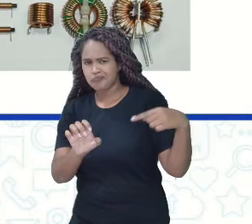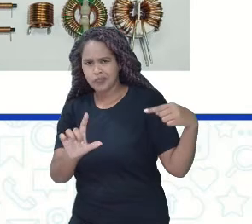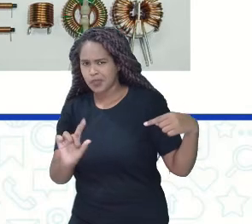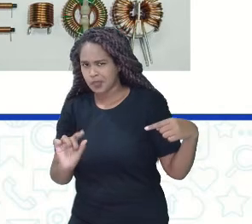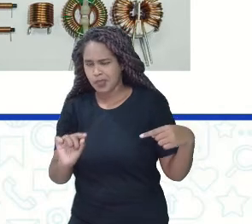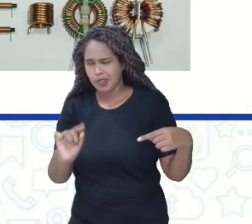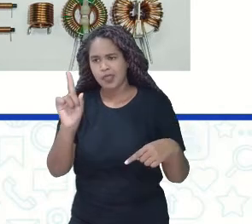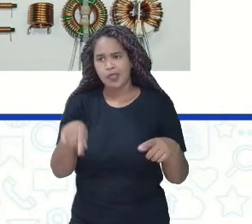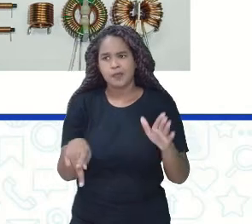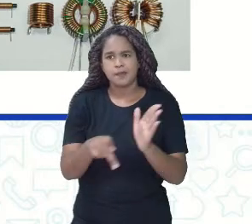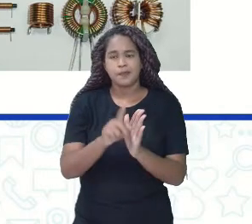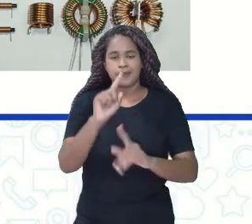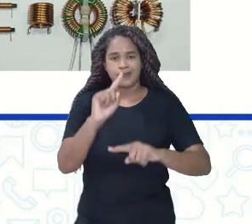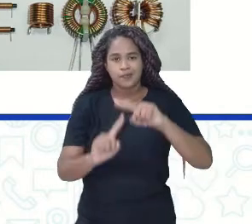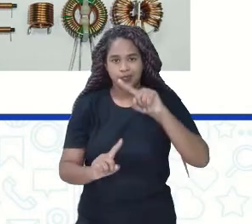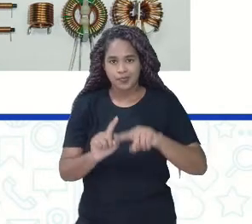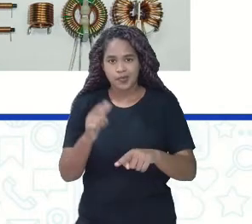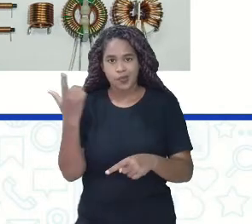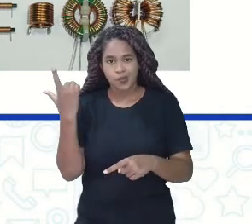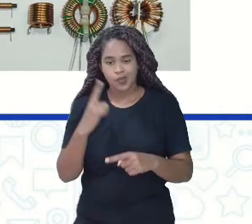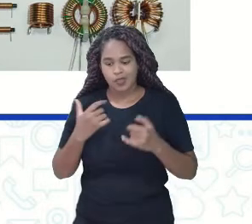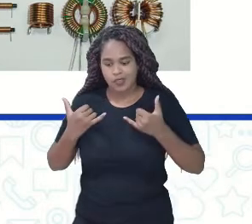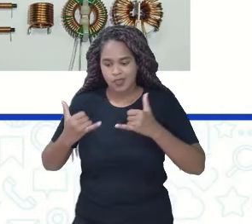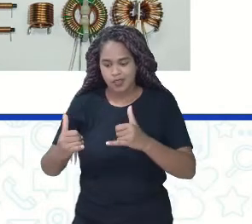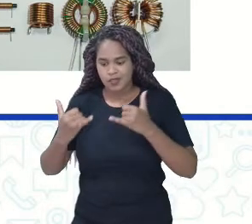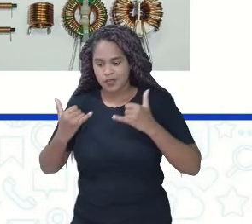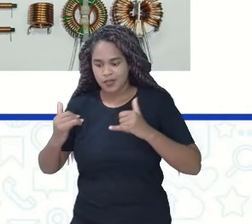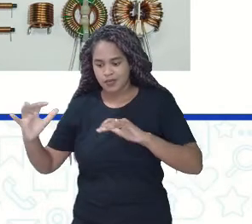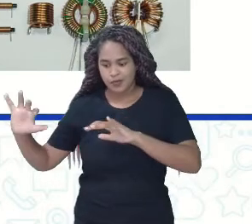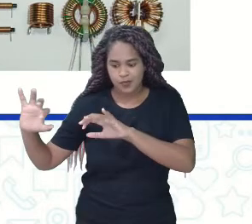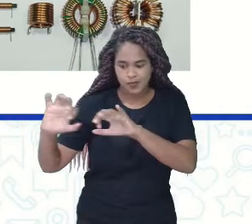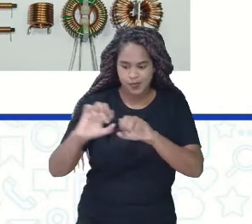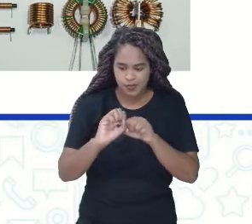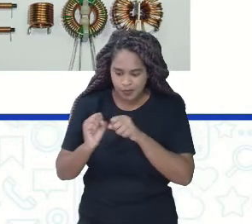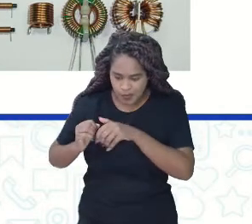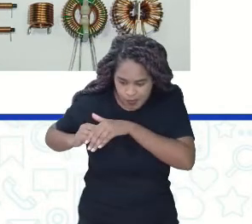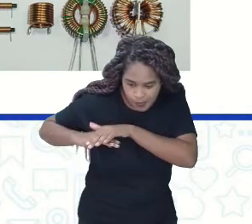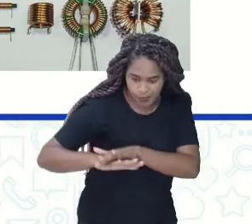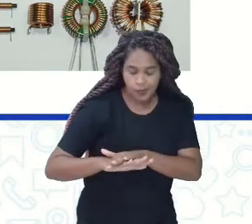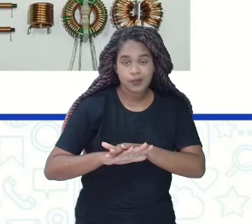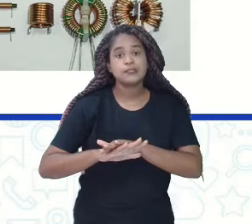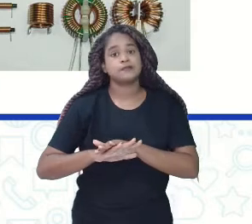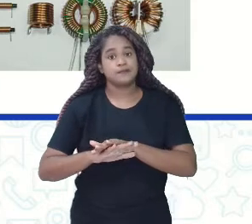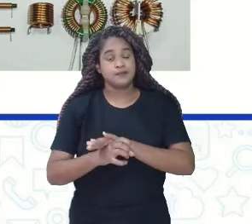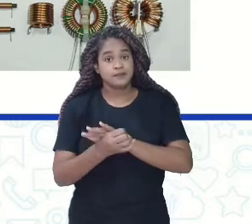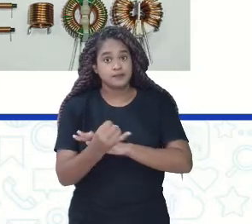eles armazenam a energia elétrica. E quando temos dois ou